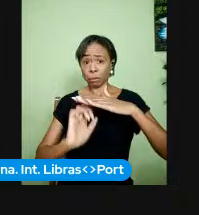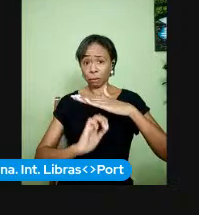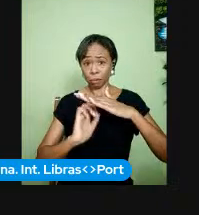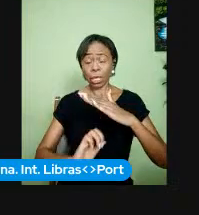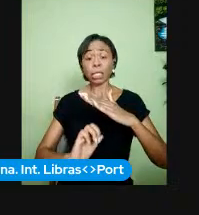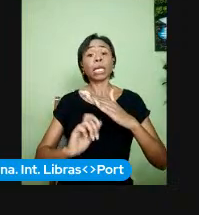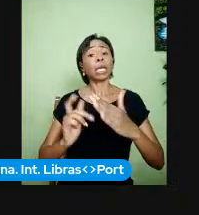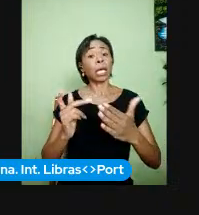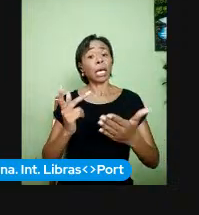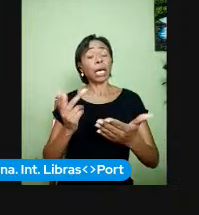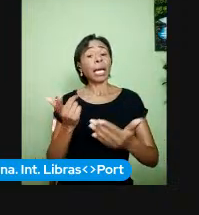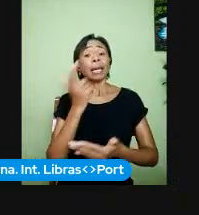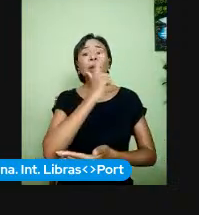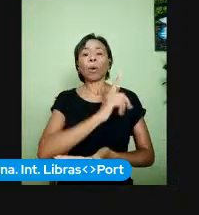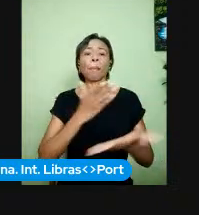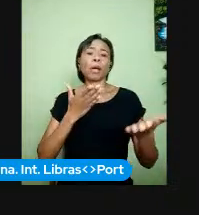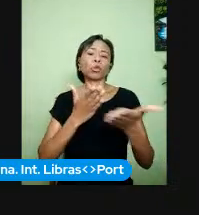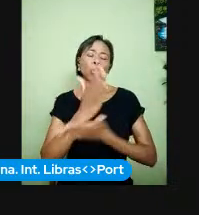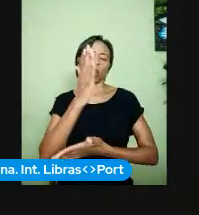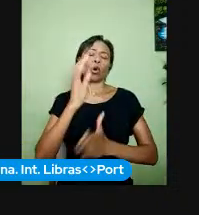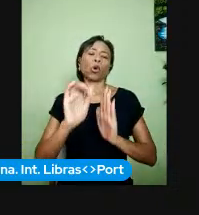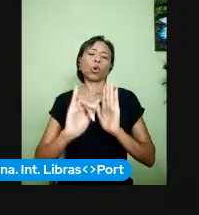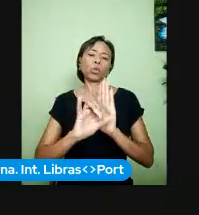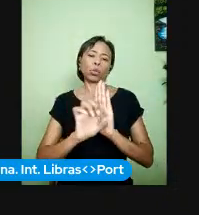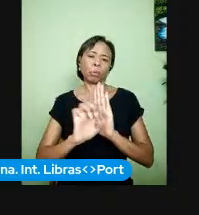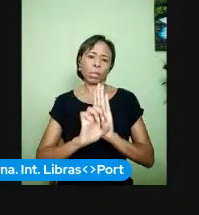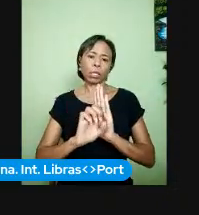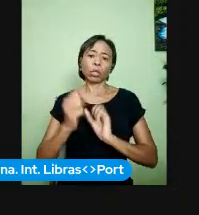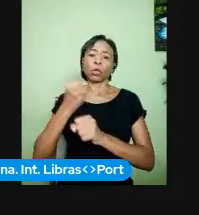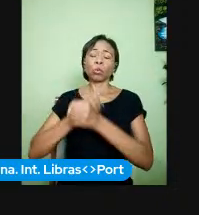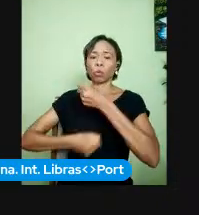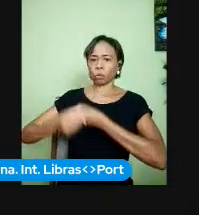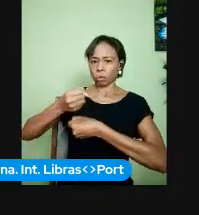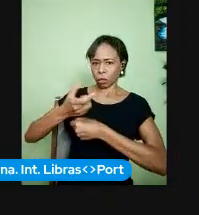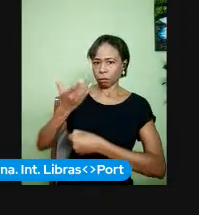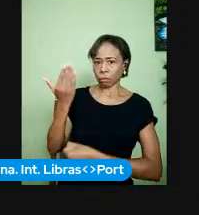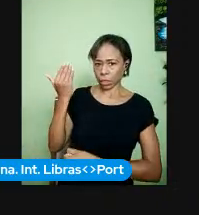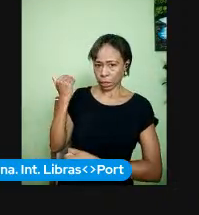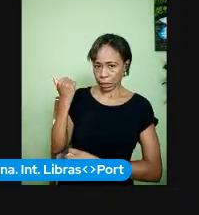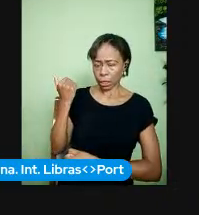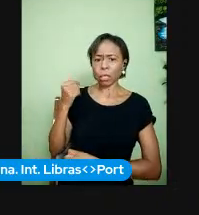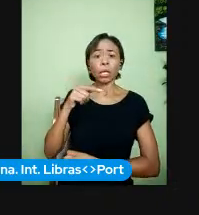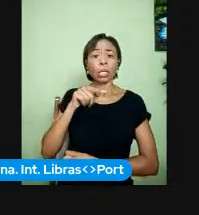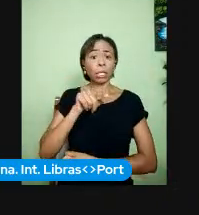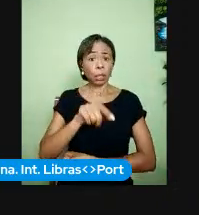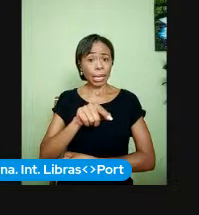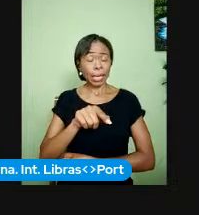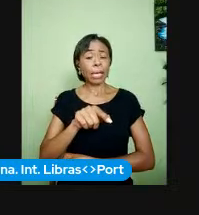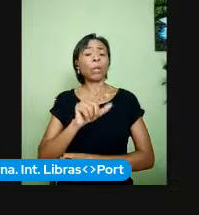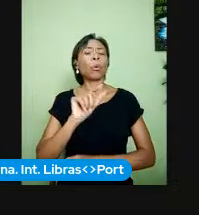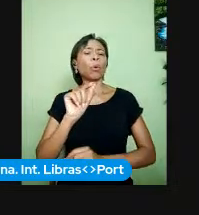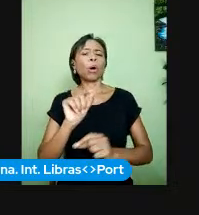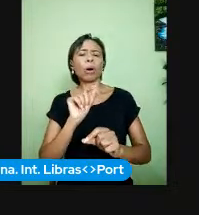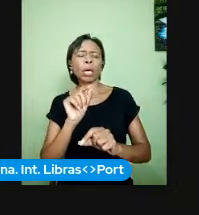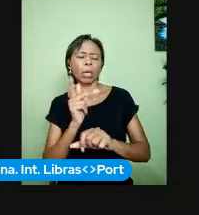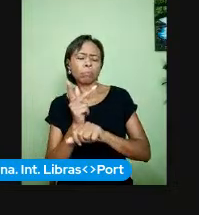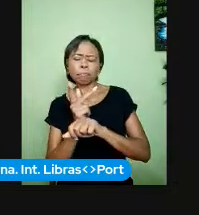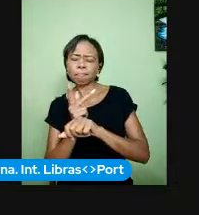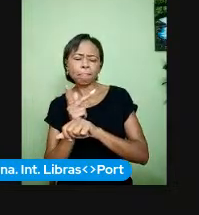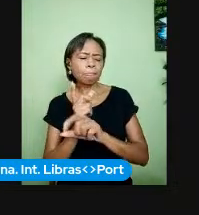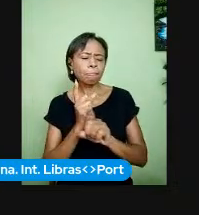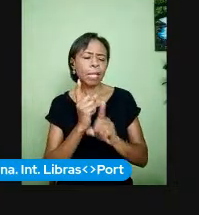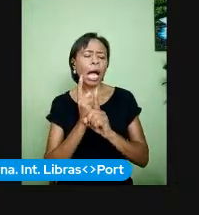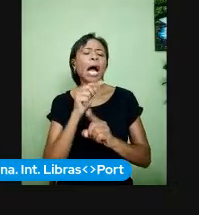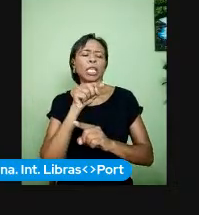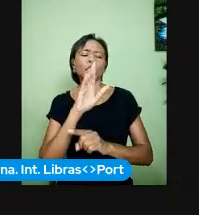ano passado, 2023. Então, a Rede Cidadã identifica essas pessoas já